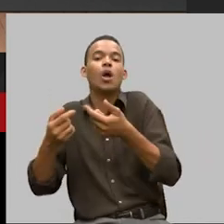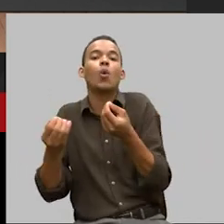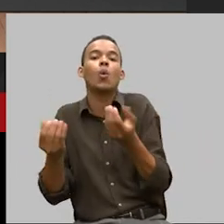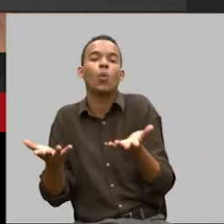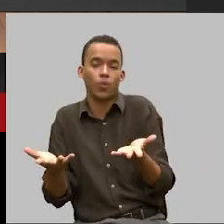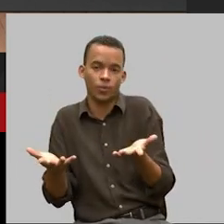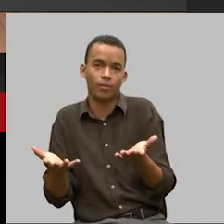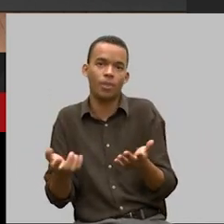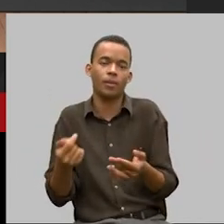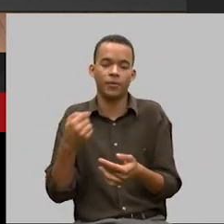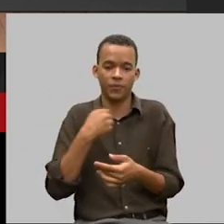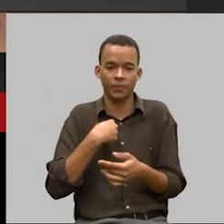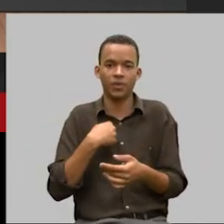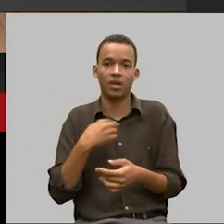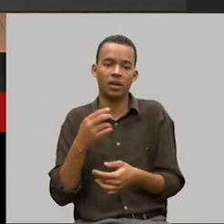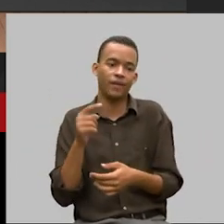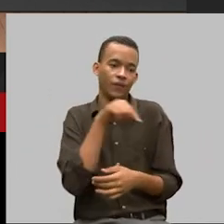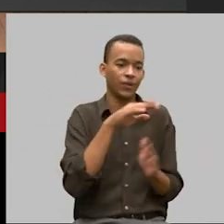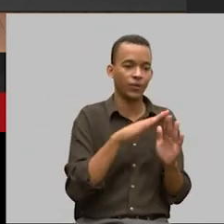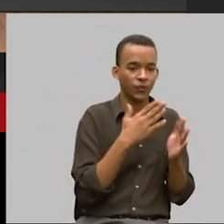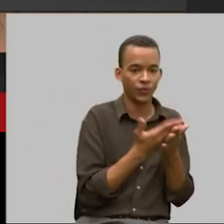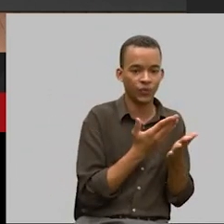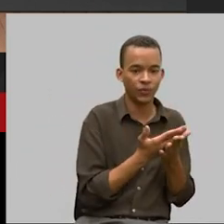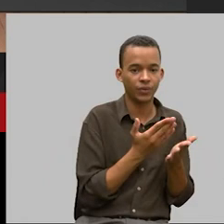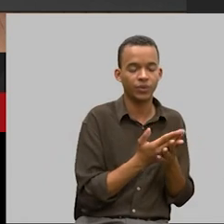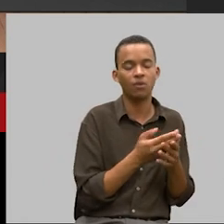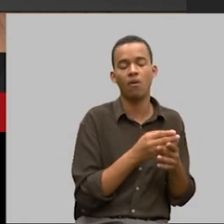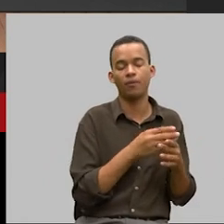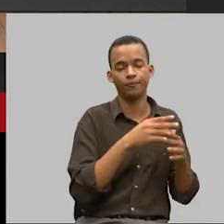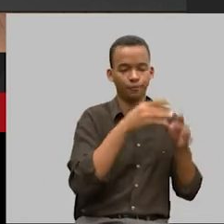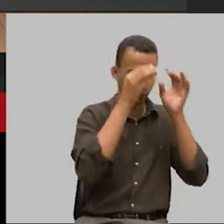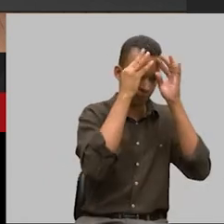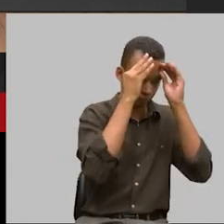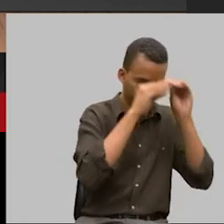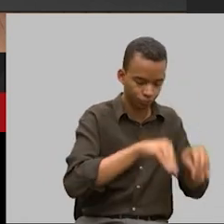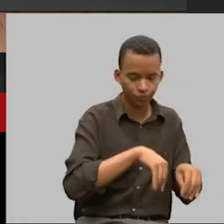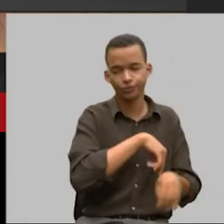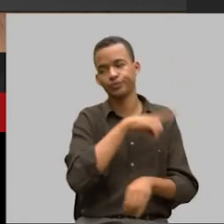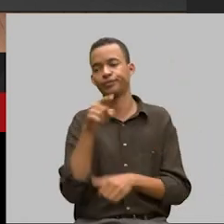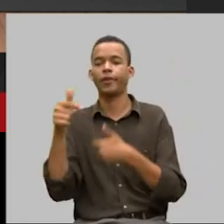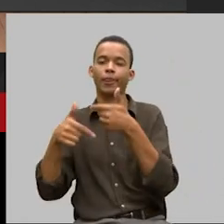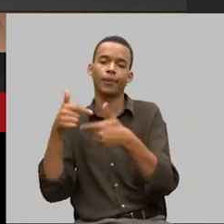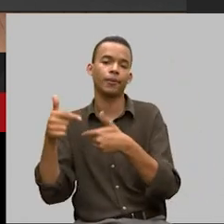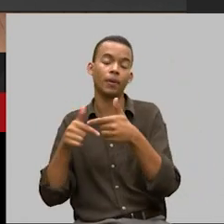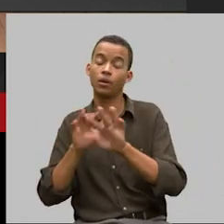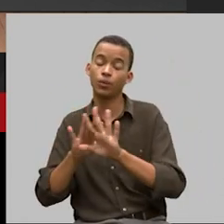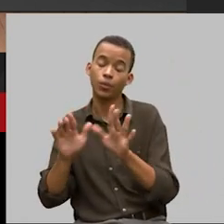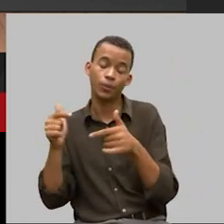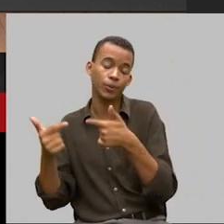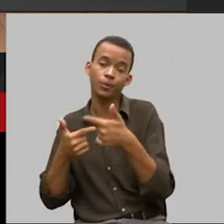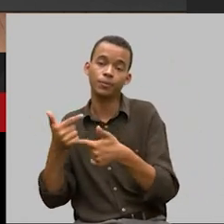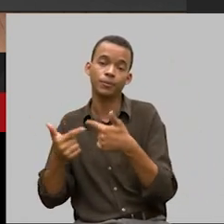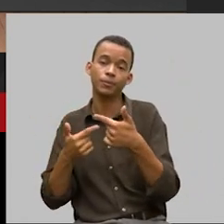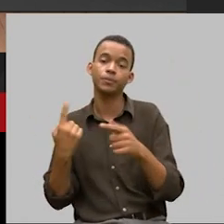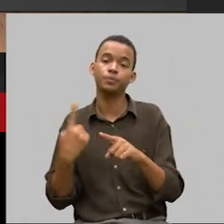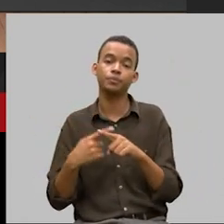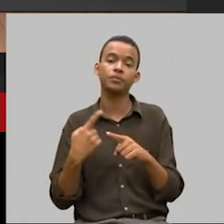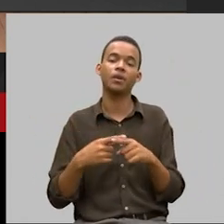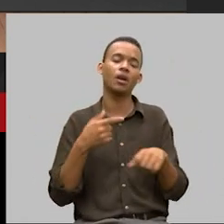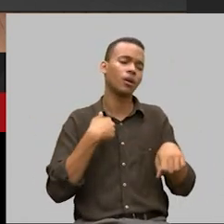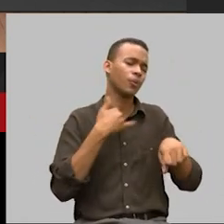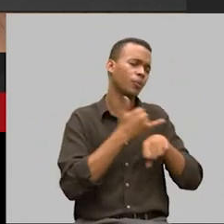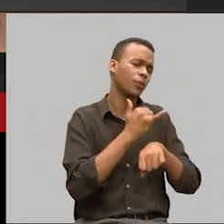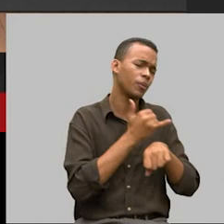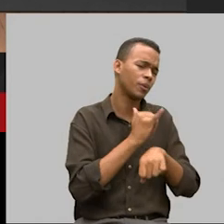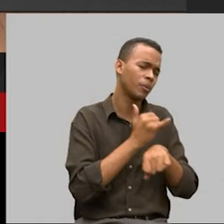continuar saindo da escola vão é continuar pedindo assim é o relato que a gente tem ouvido né professor não dá falta porque senão vou tomar